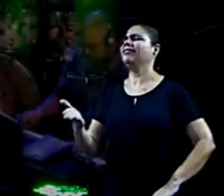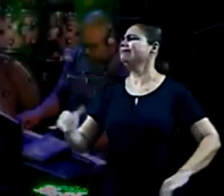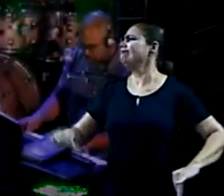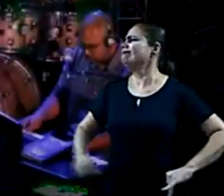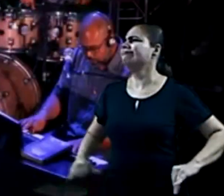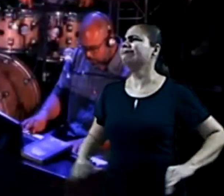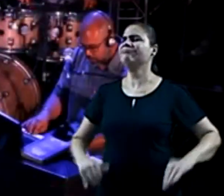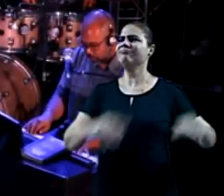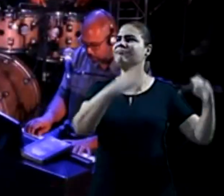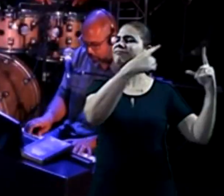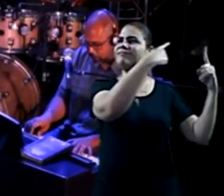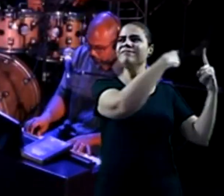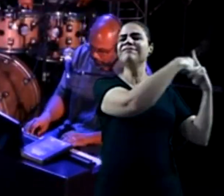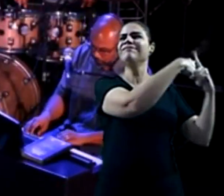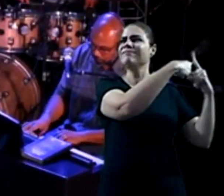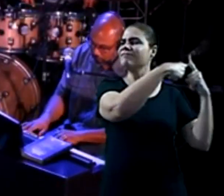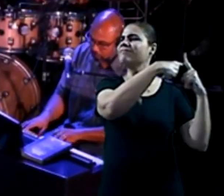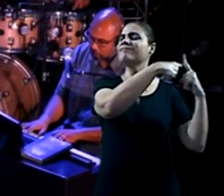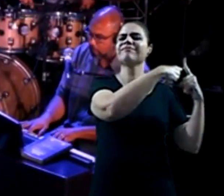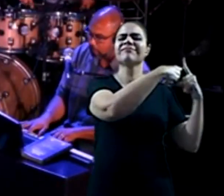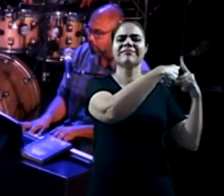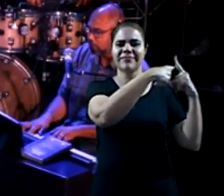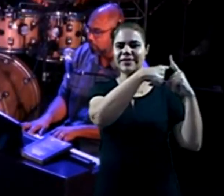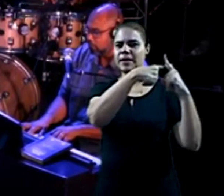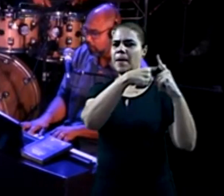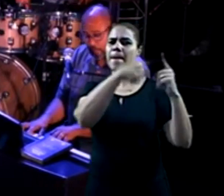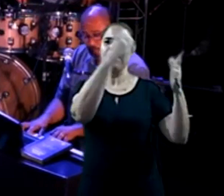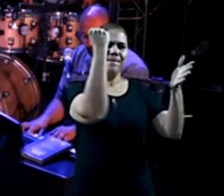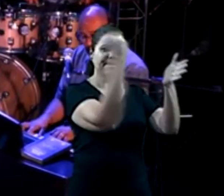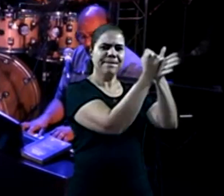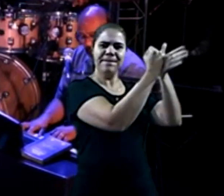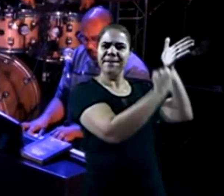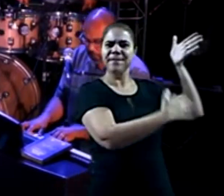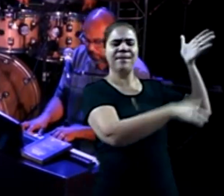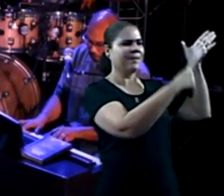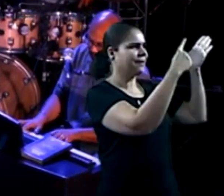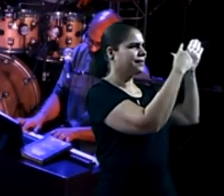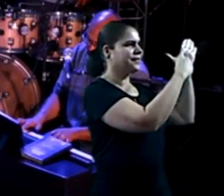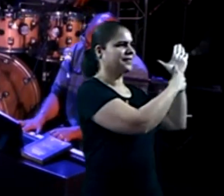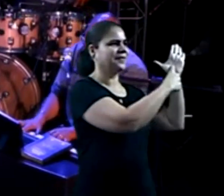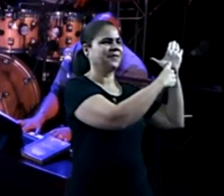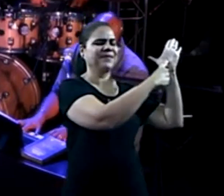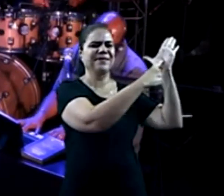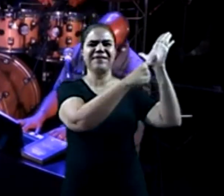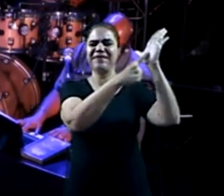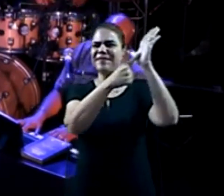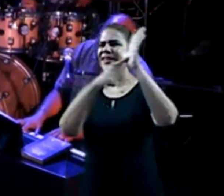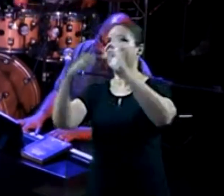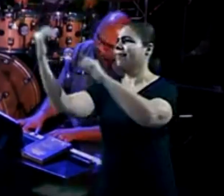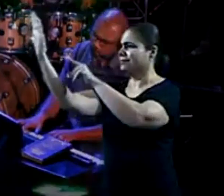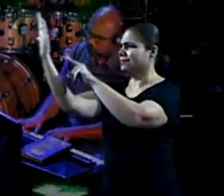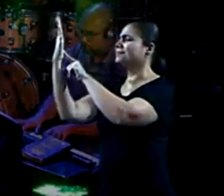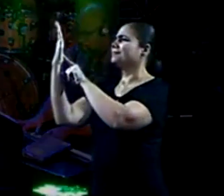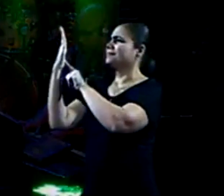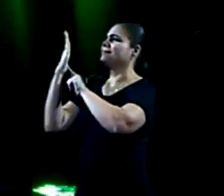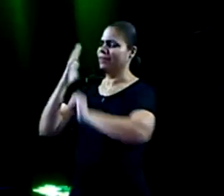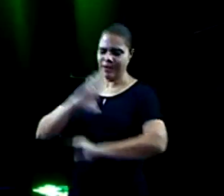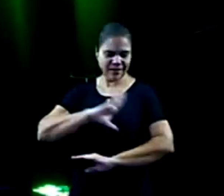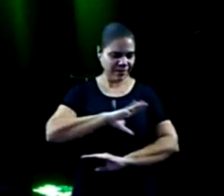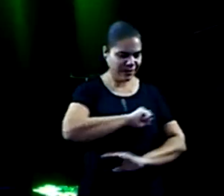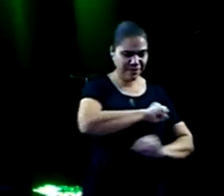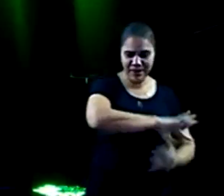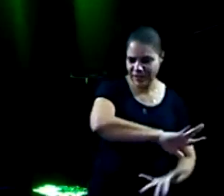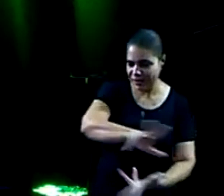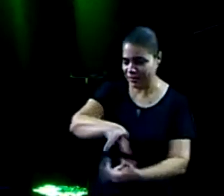pagou. Me mostrou as mãos feridas por amor de muitas